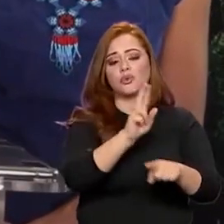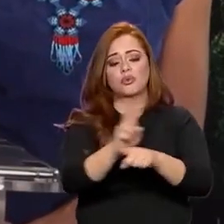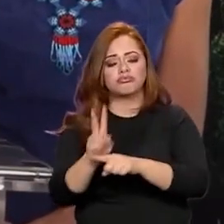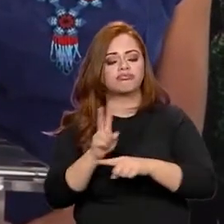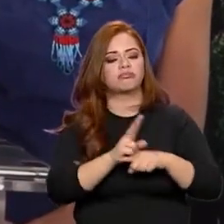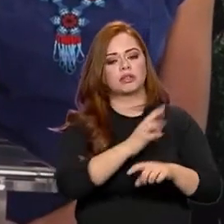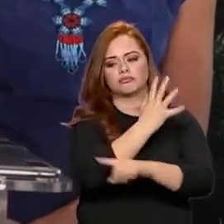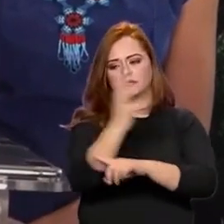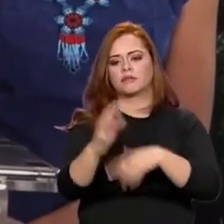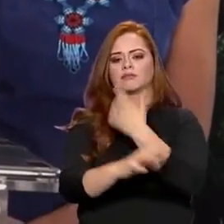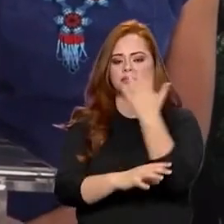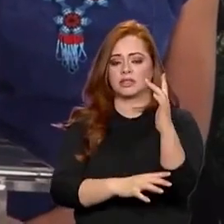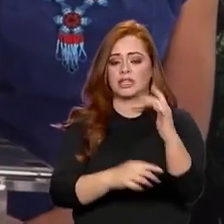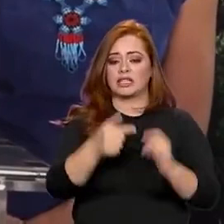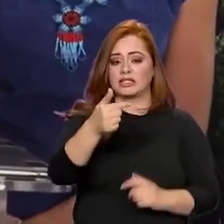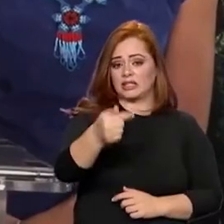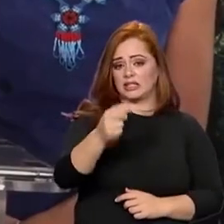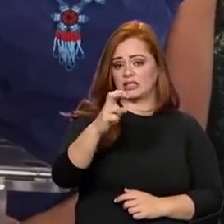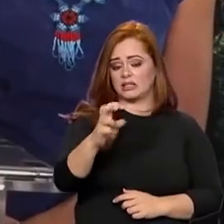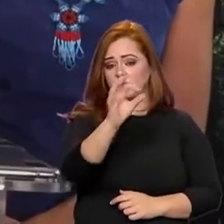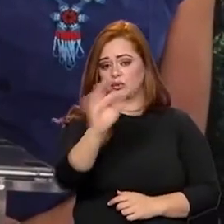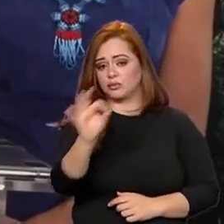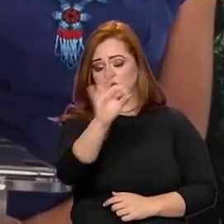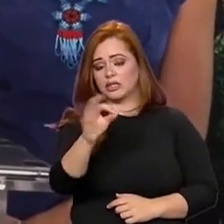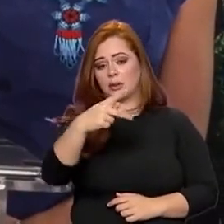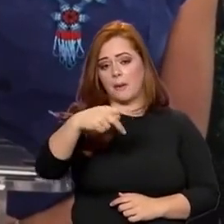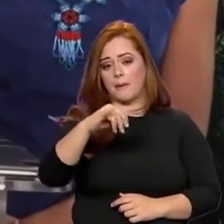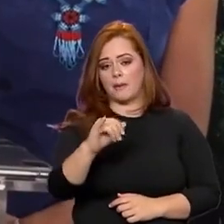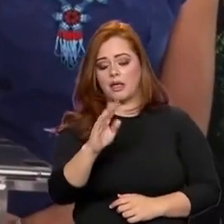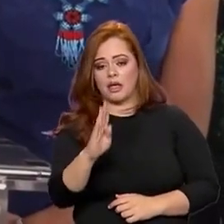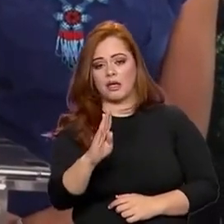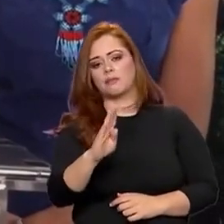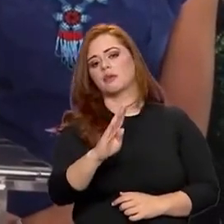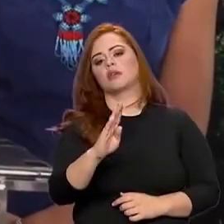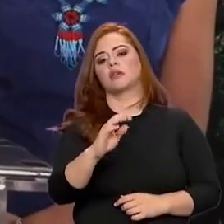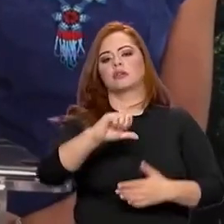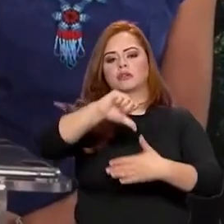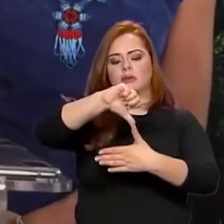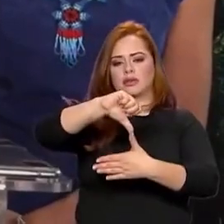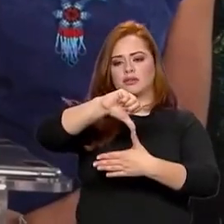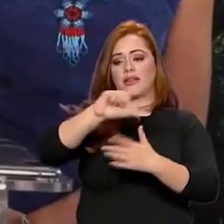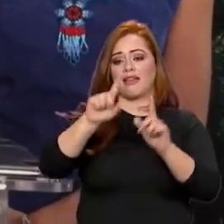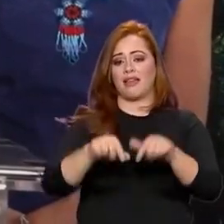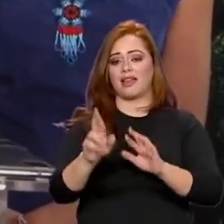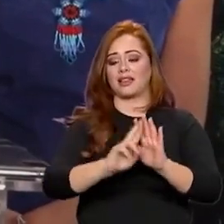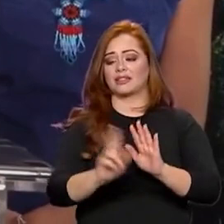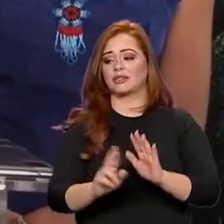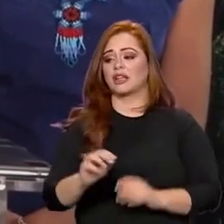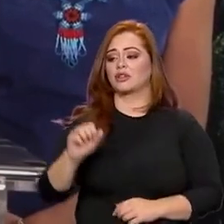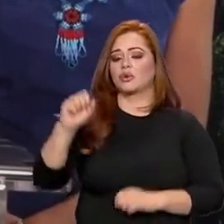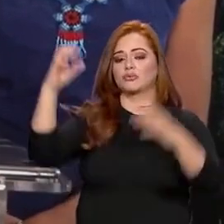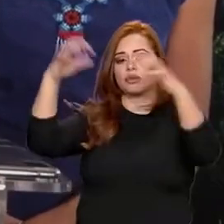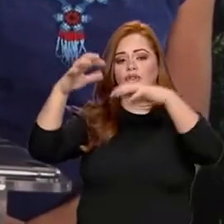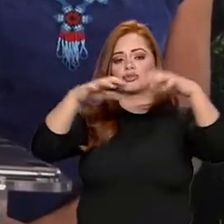floresta. 75% do PIB da América do Sul está relacionado às chuvas que são produzidas